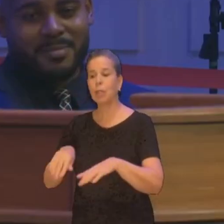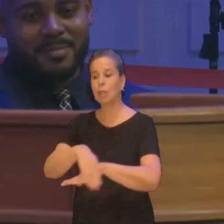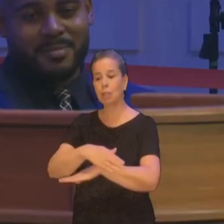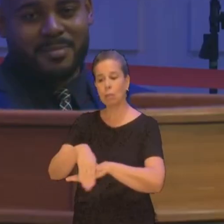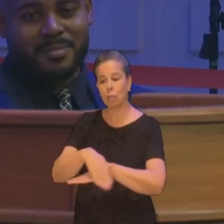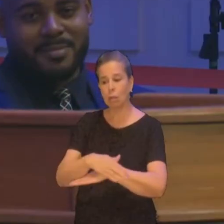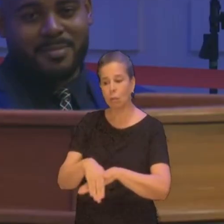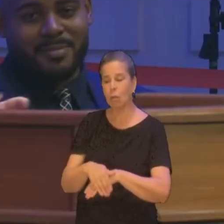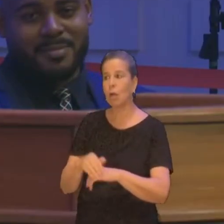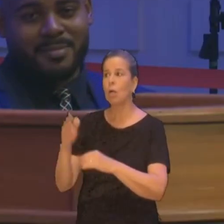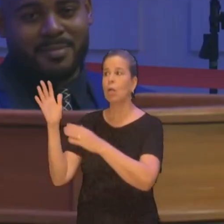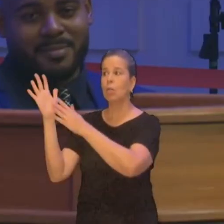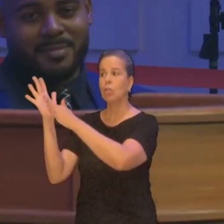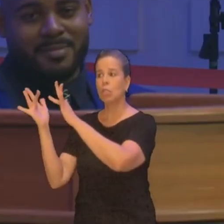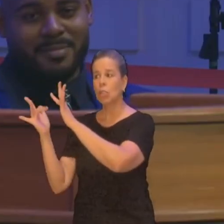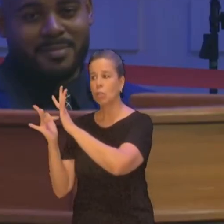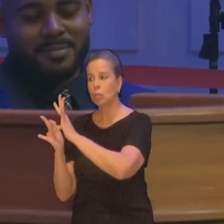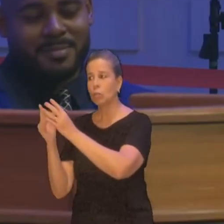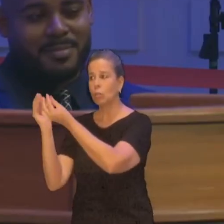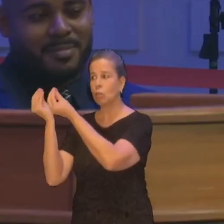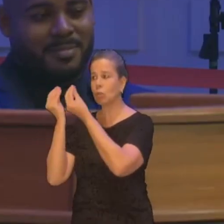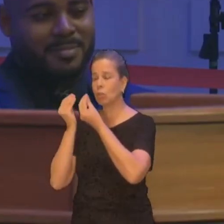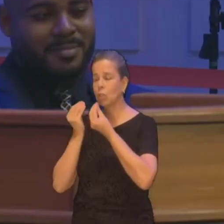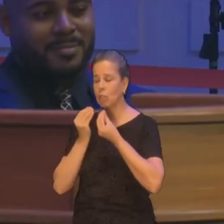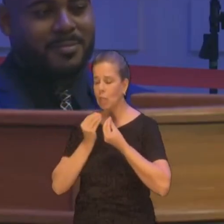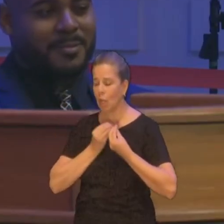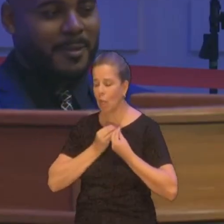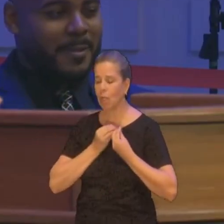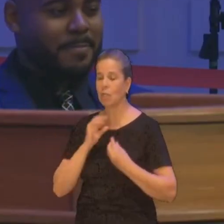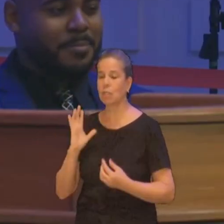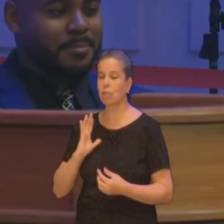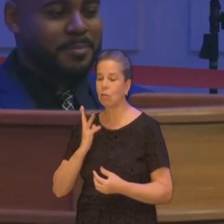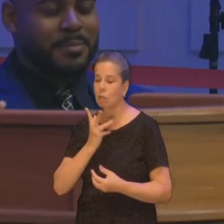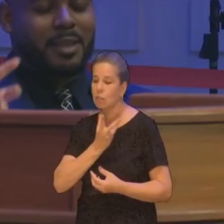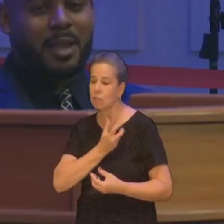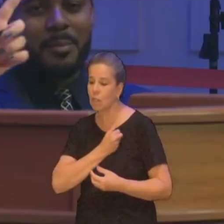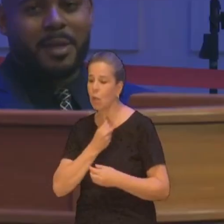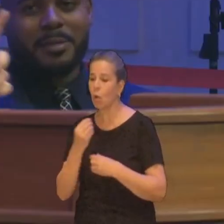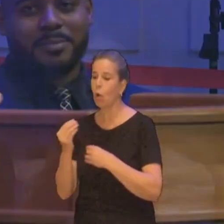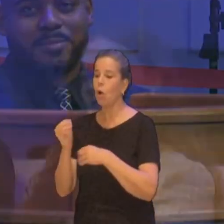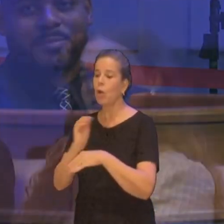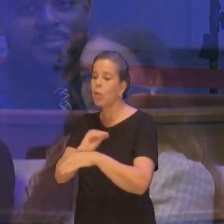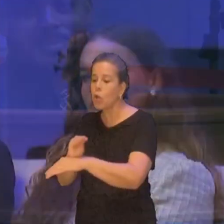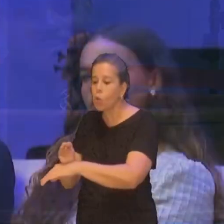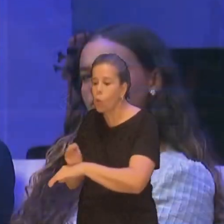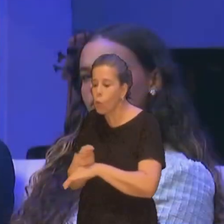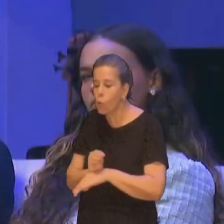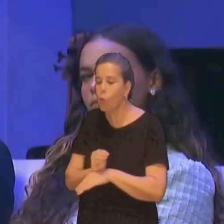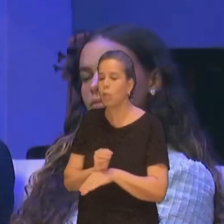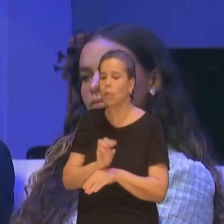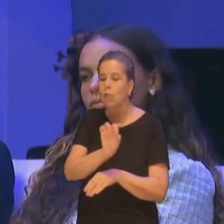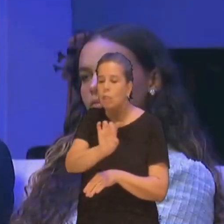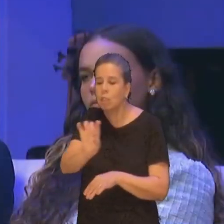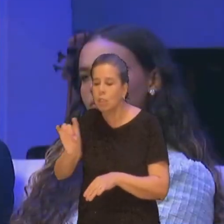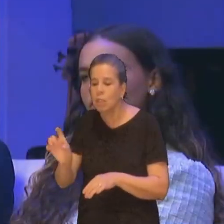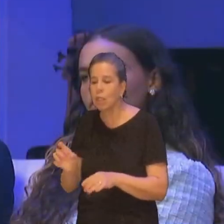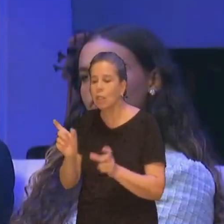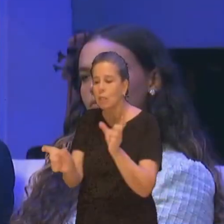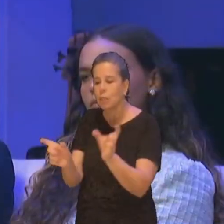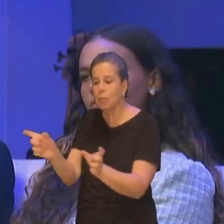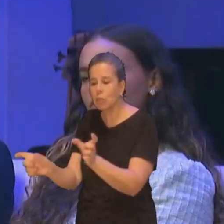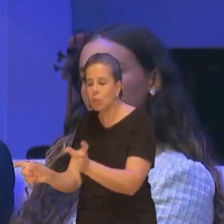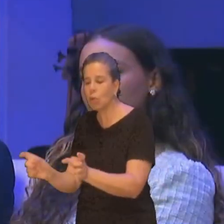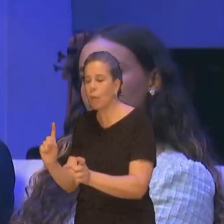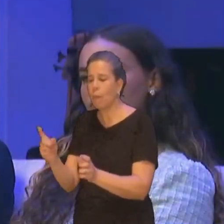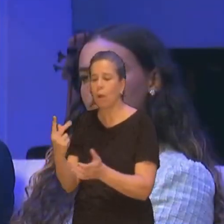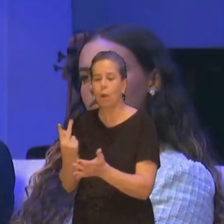pegar a gente, Ele vai cuidar das nossas feridas e vai cuidar da gente. E isso não é uma coisa que acontece de um dia para a noite. Não